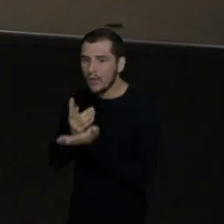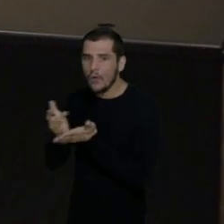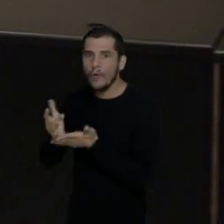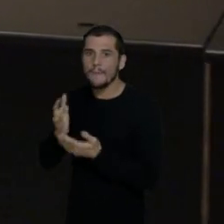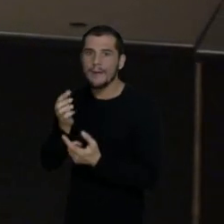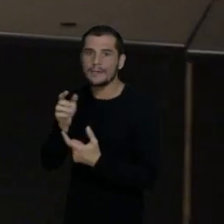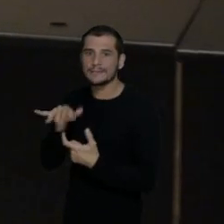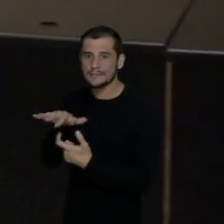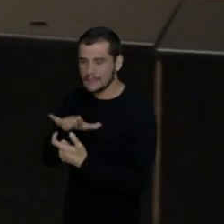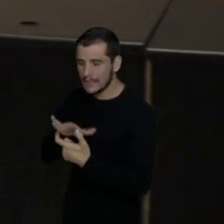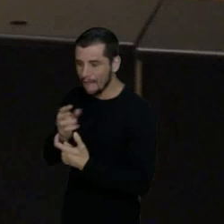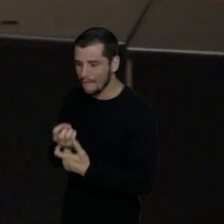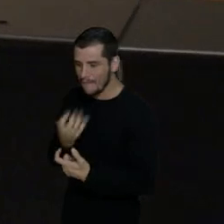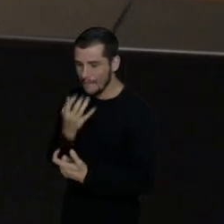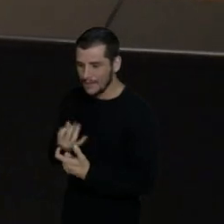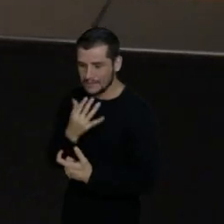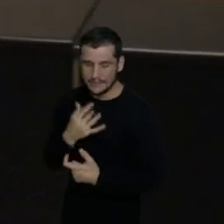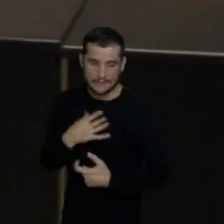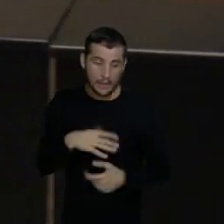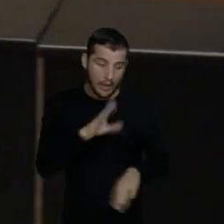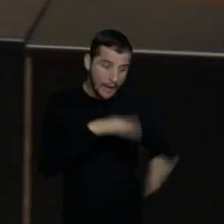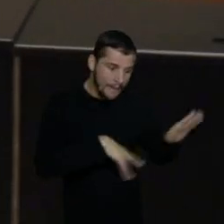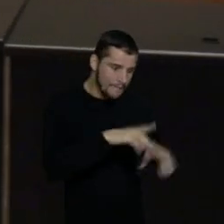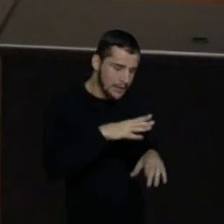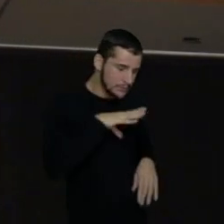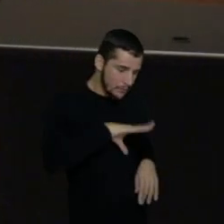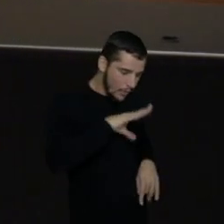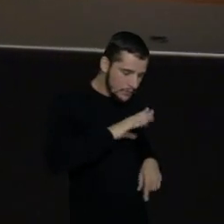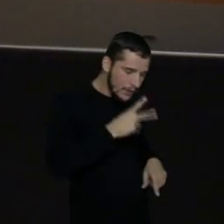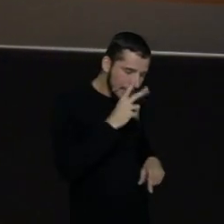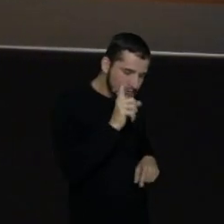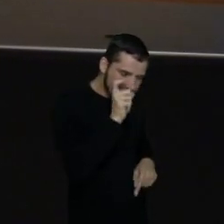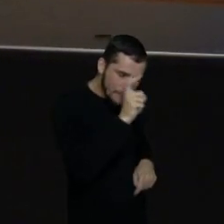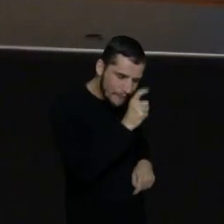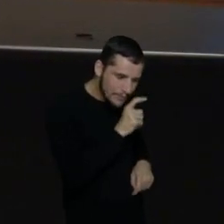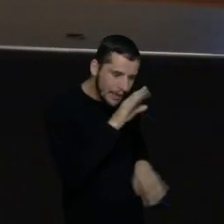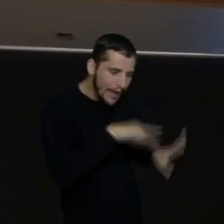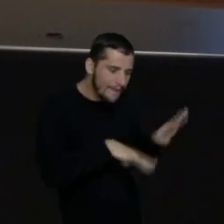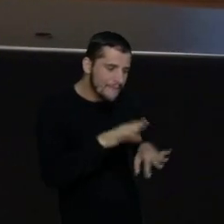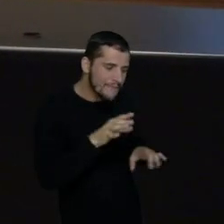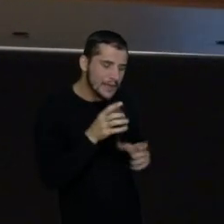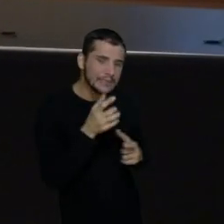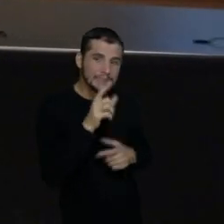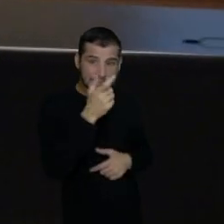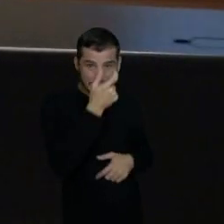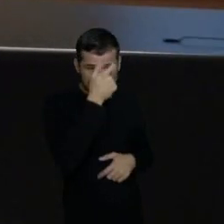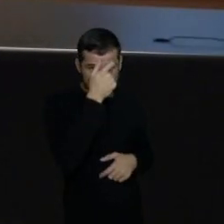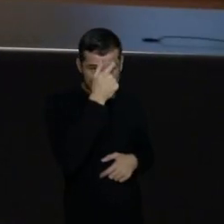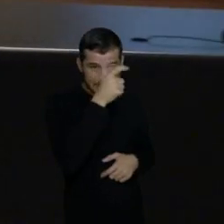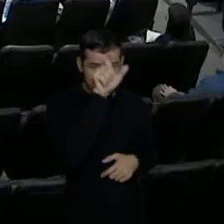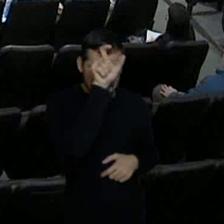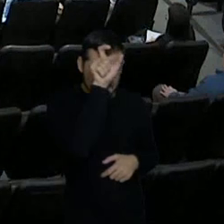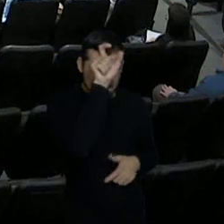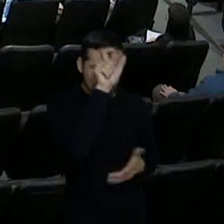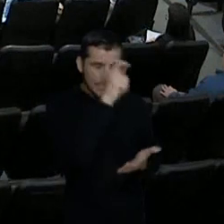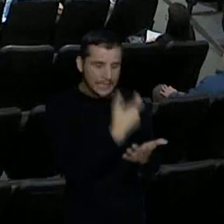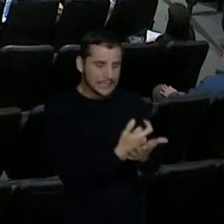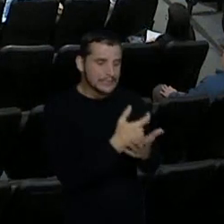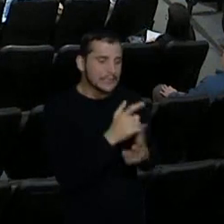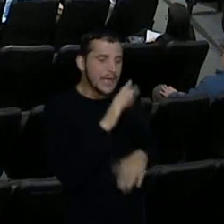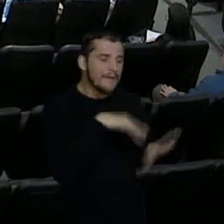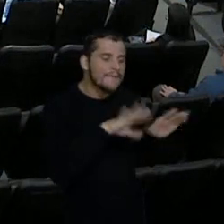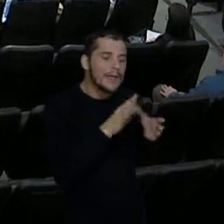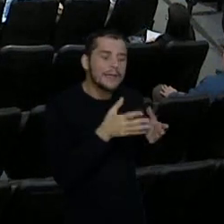alfabetização se é uma dislexia mais Branda e uma alfabetização feita no método fônico pode passar ali